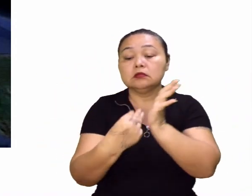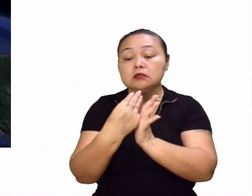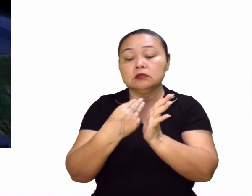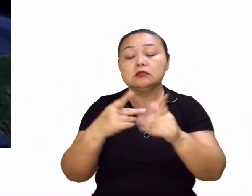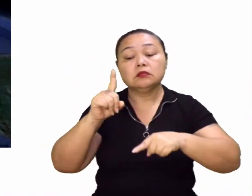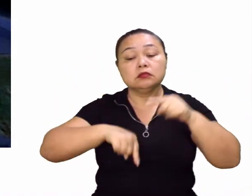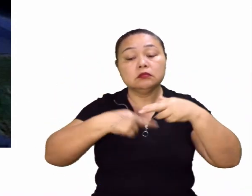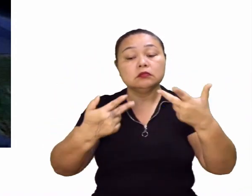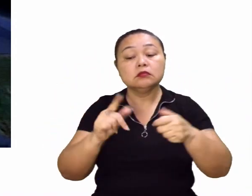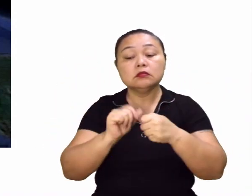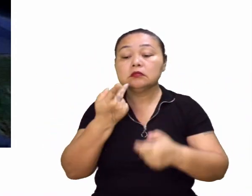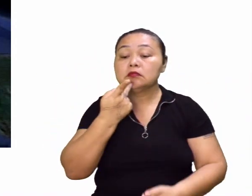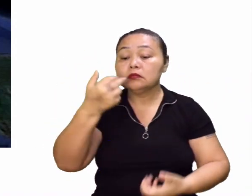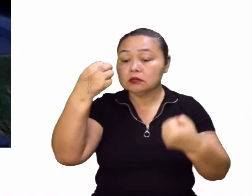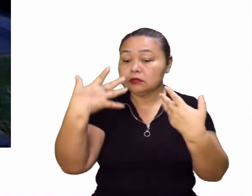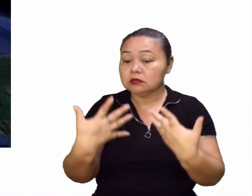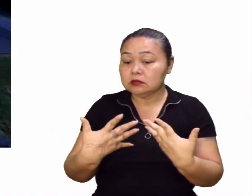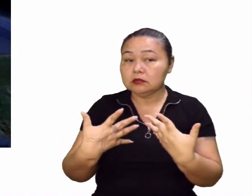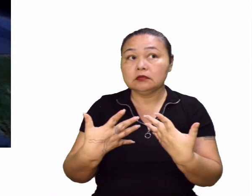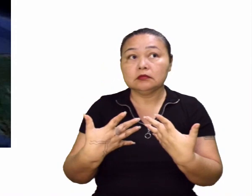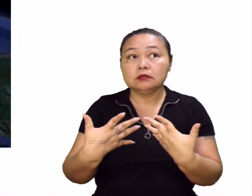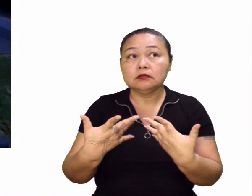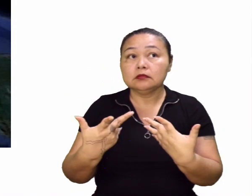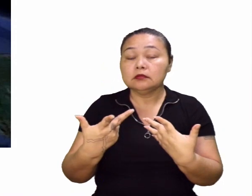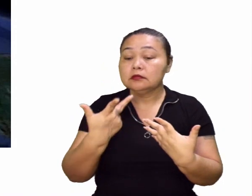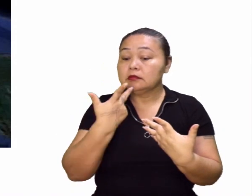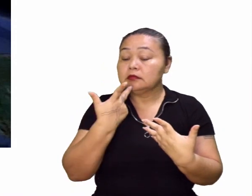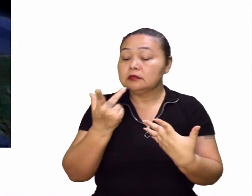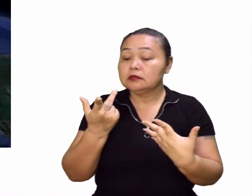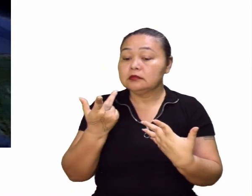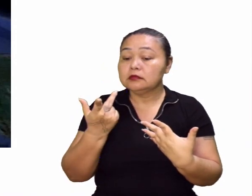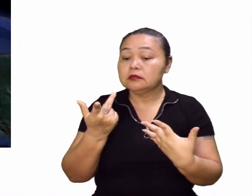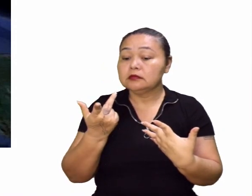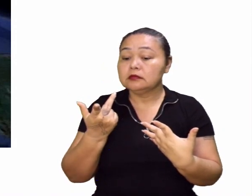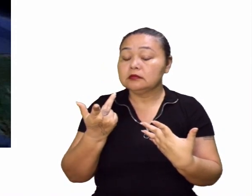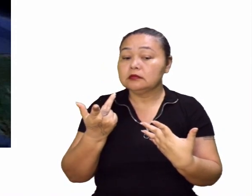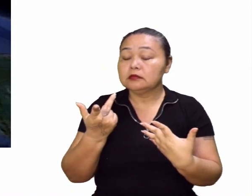pode dizer e falar sem